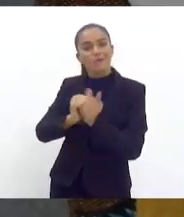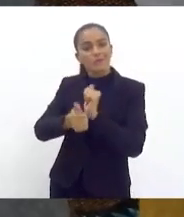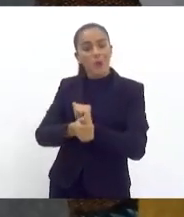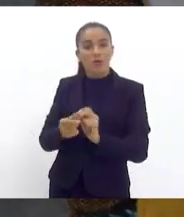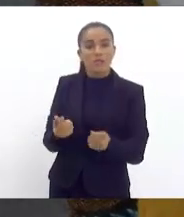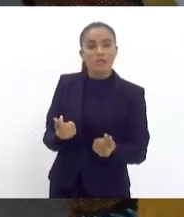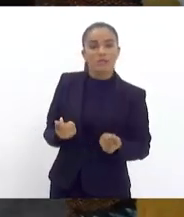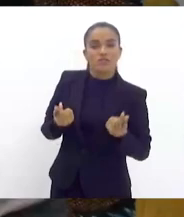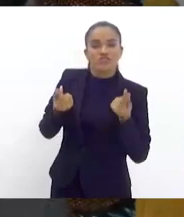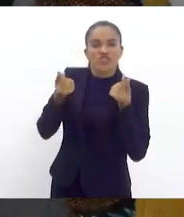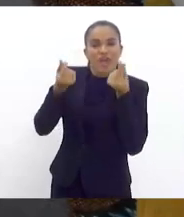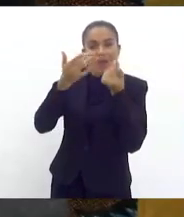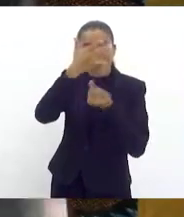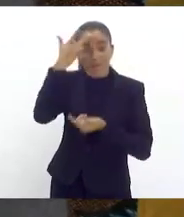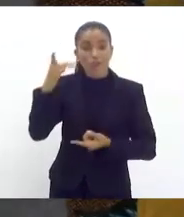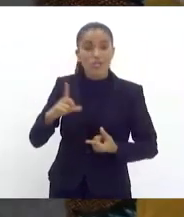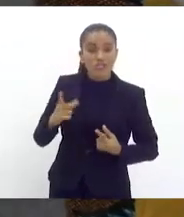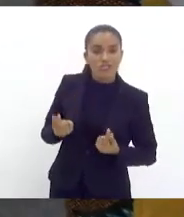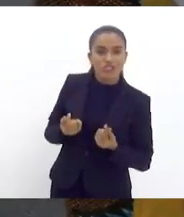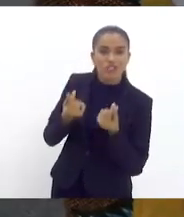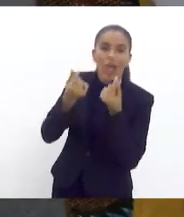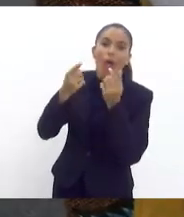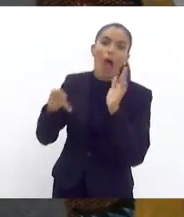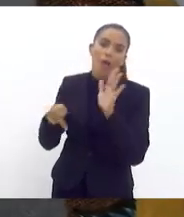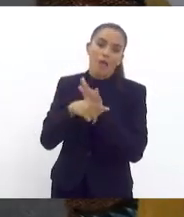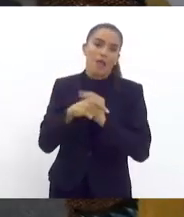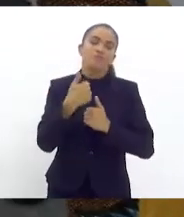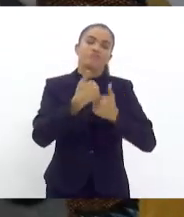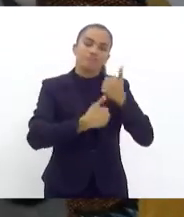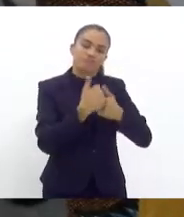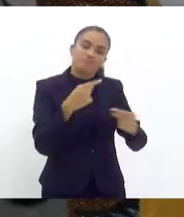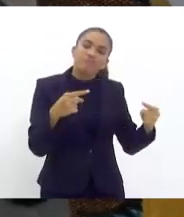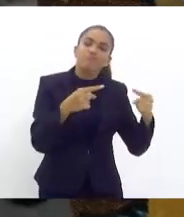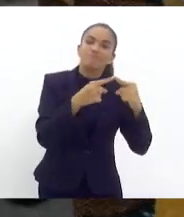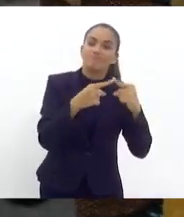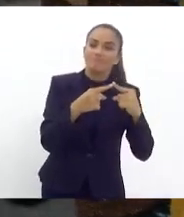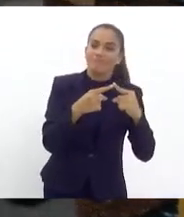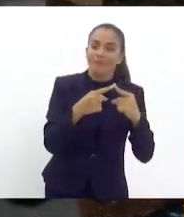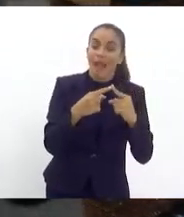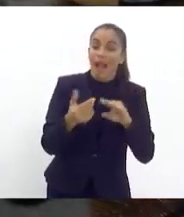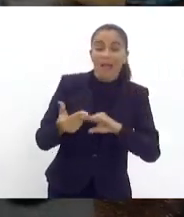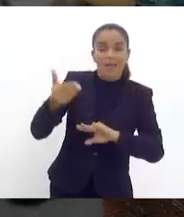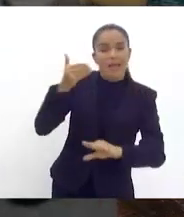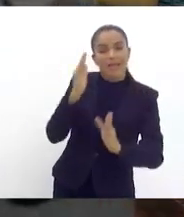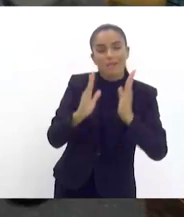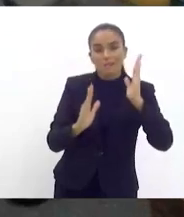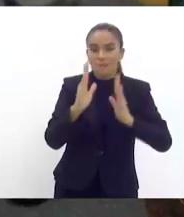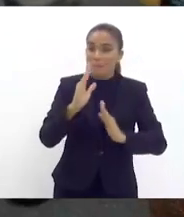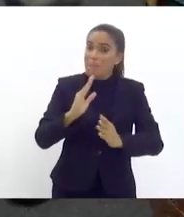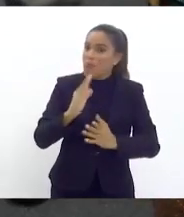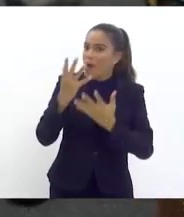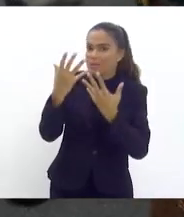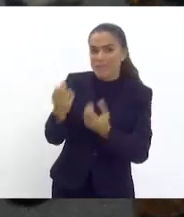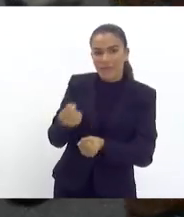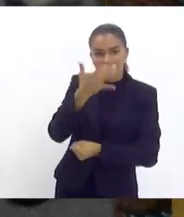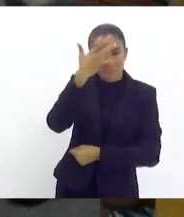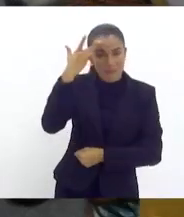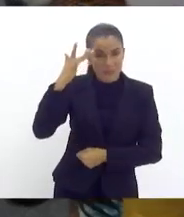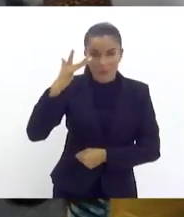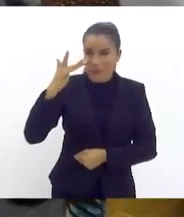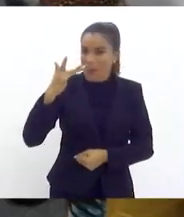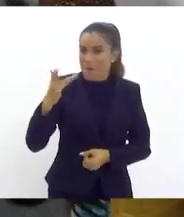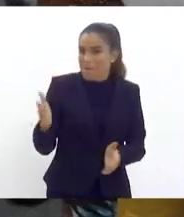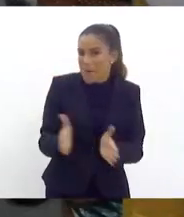elitista, né? E lá naquele momento se rejeitava a participação de atletas pobres